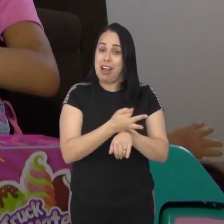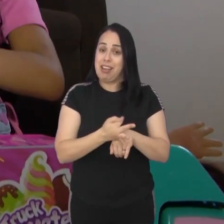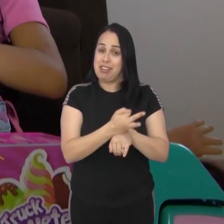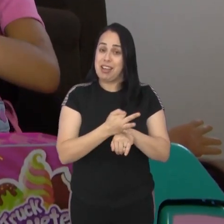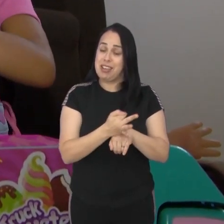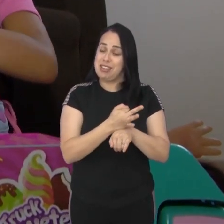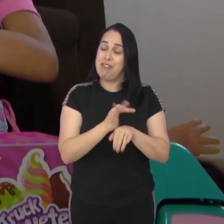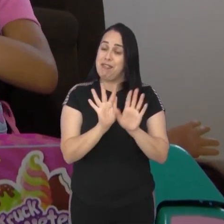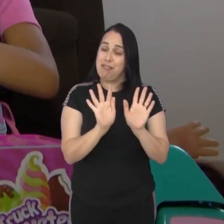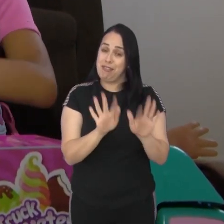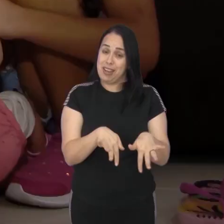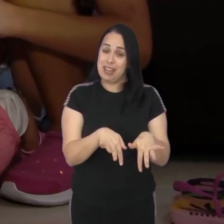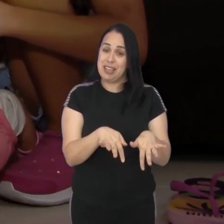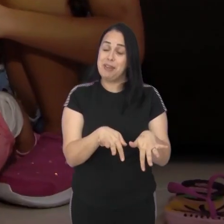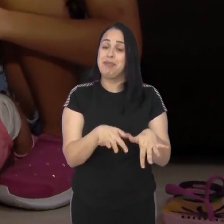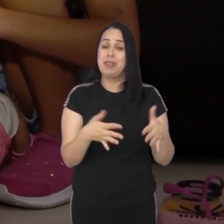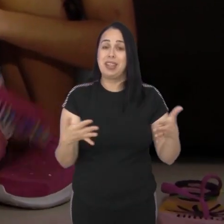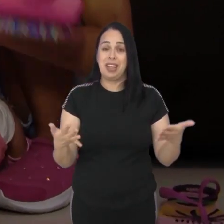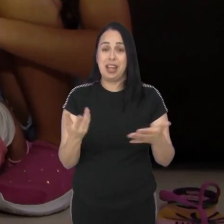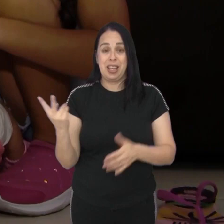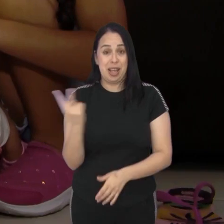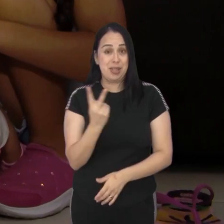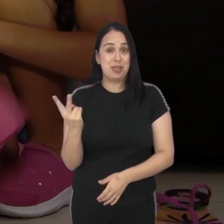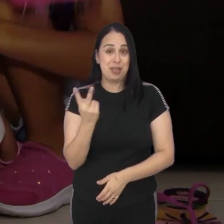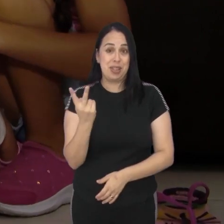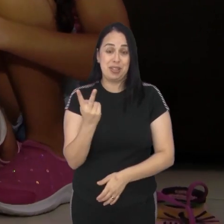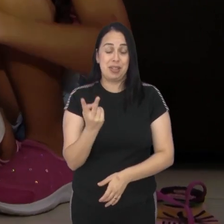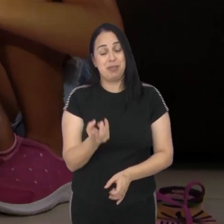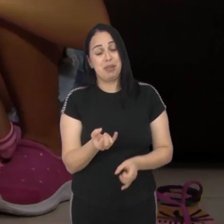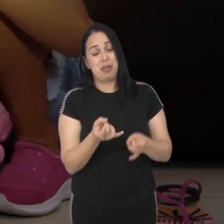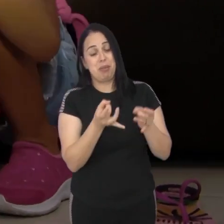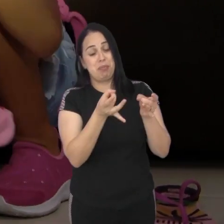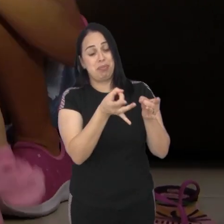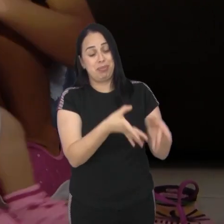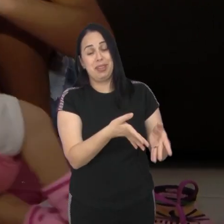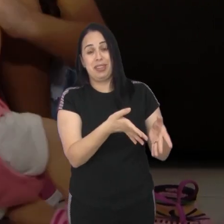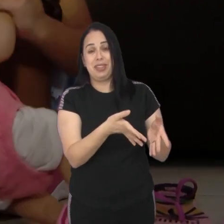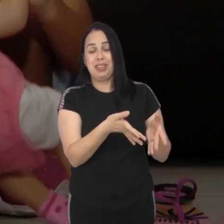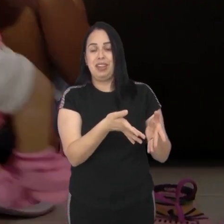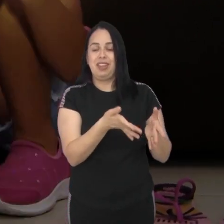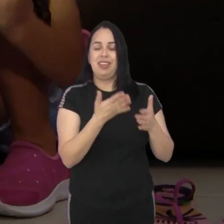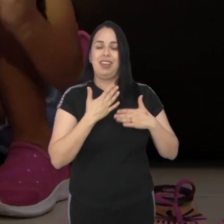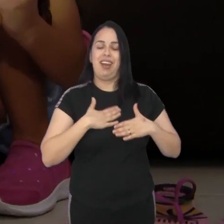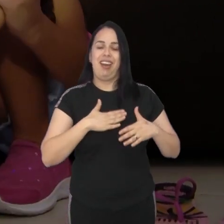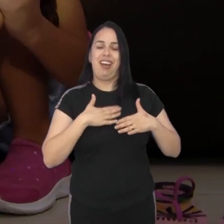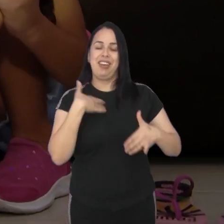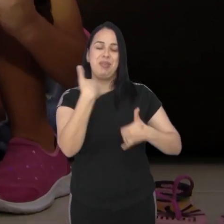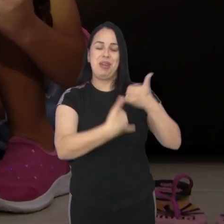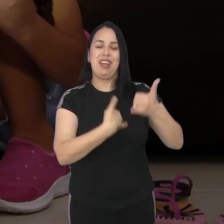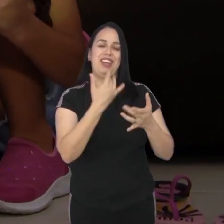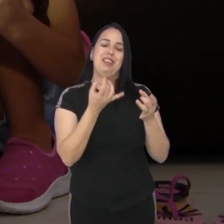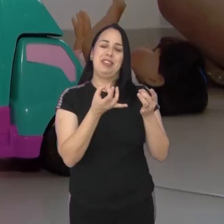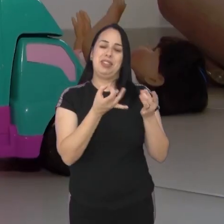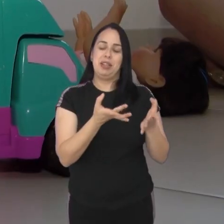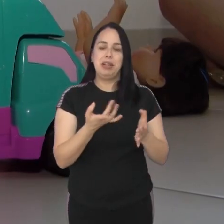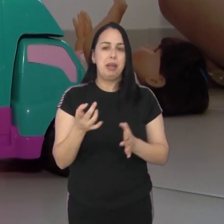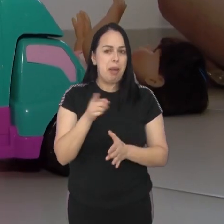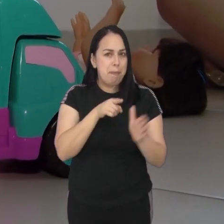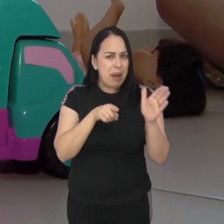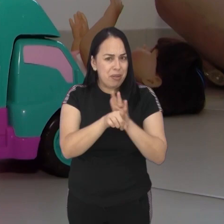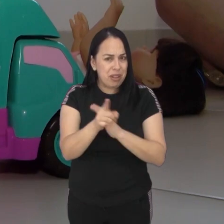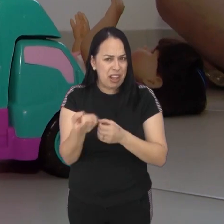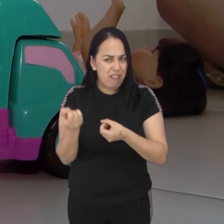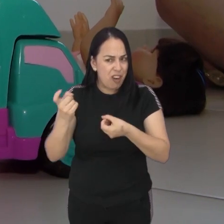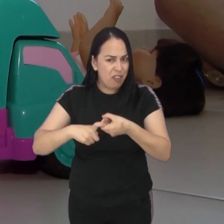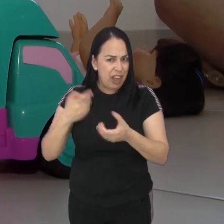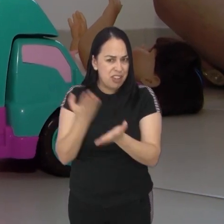de verão estão chegando ao fim e a Elisa e a Eloá vão ter que abandonar essa rotina boa de descanso e diversão. E pergunta